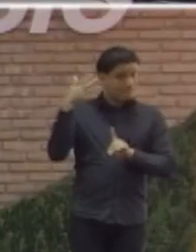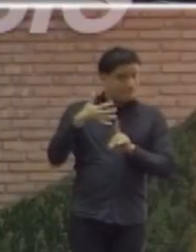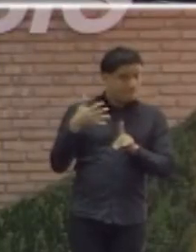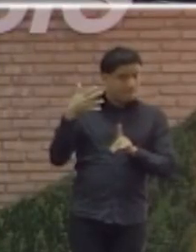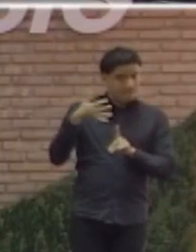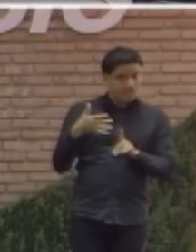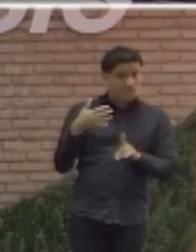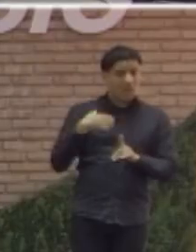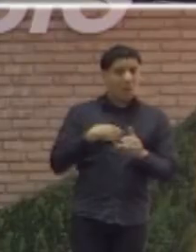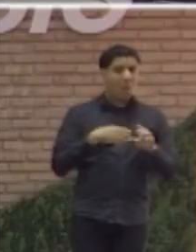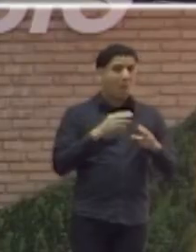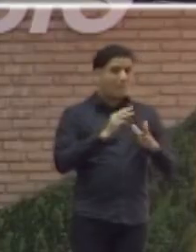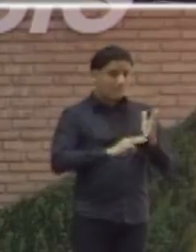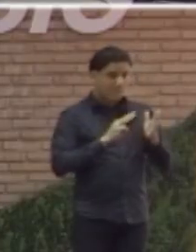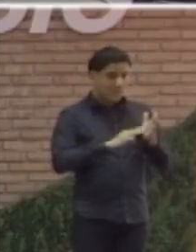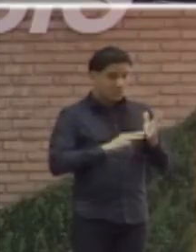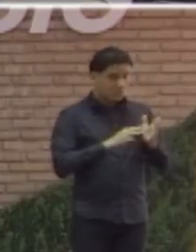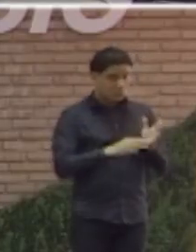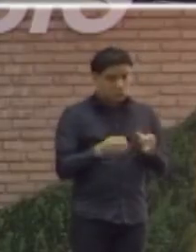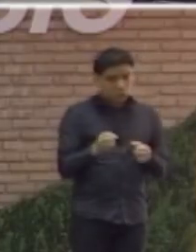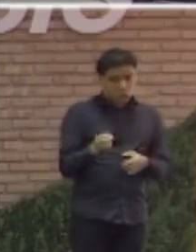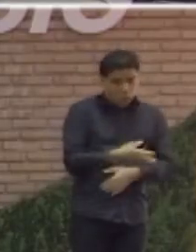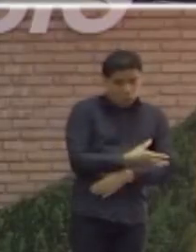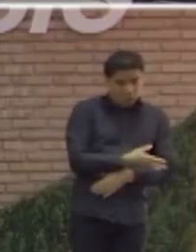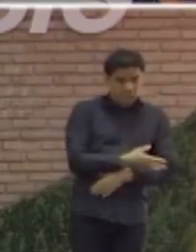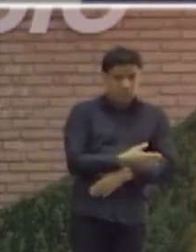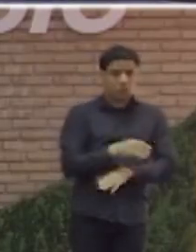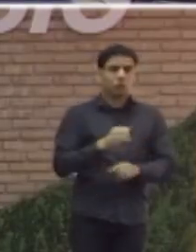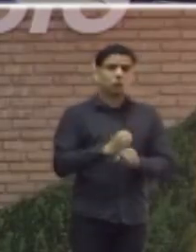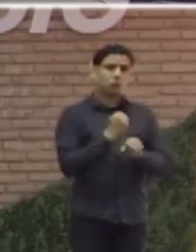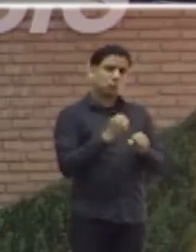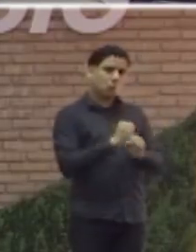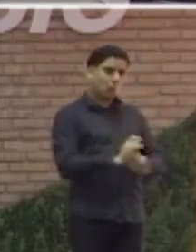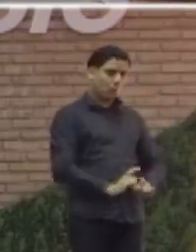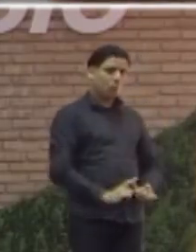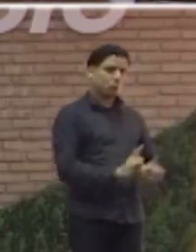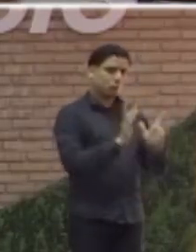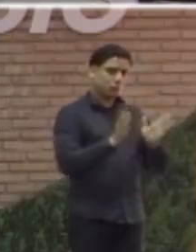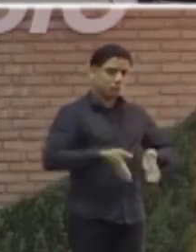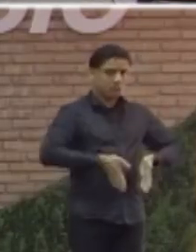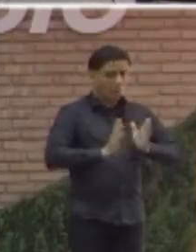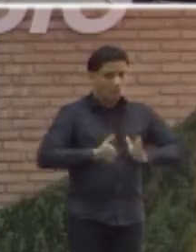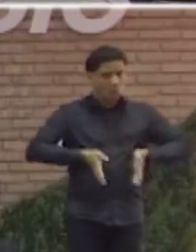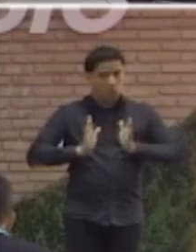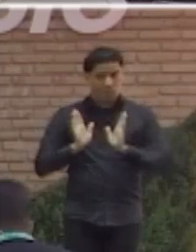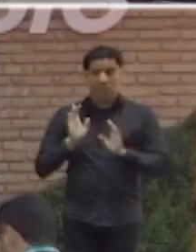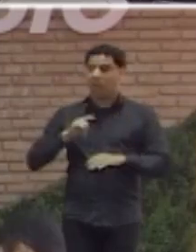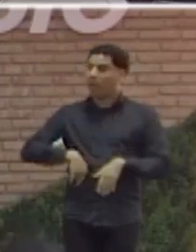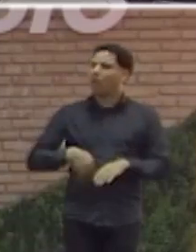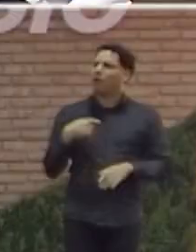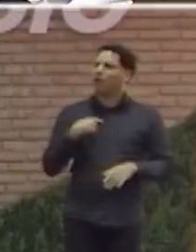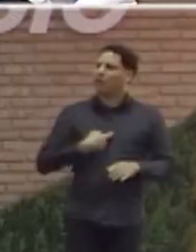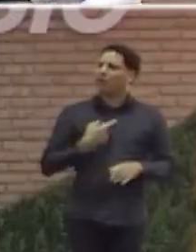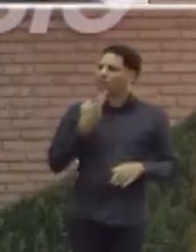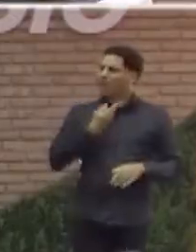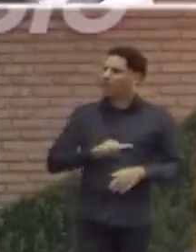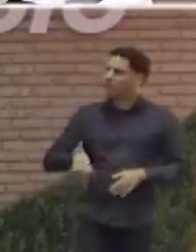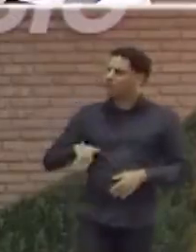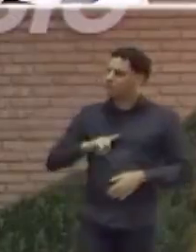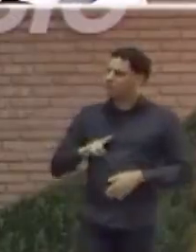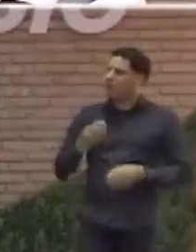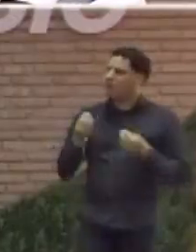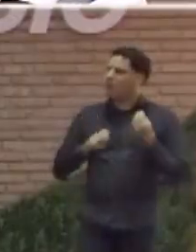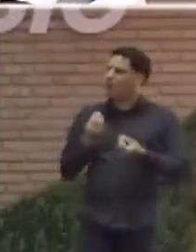com métodos modernos de construção, queria passar um pouquinho para vocês, assim, em especial para os nossos convidados, como é que está um